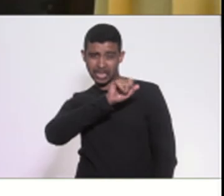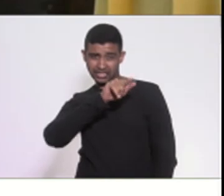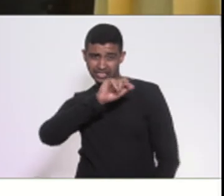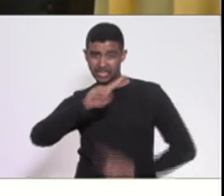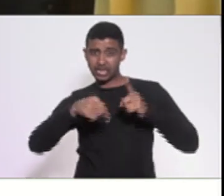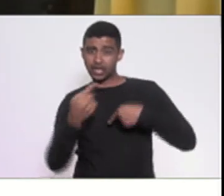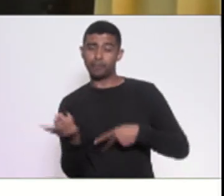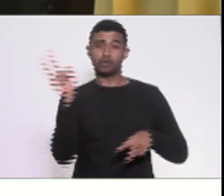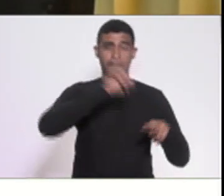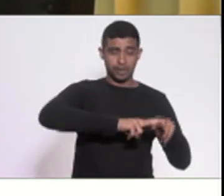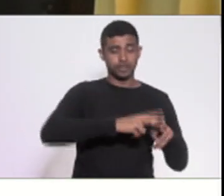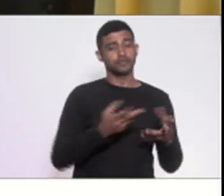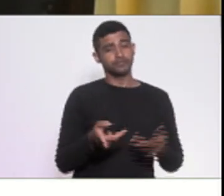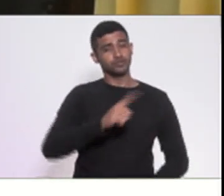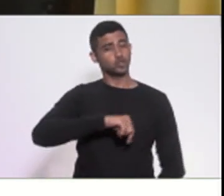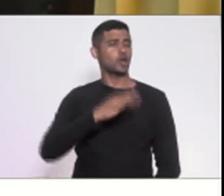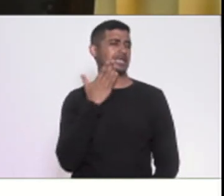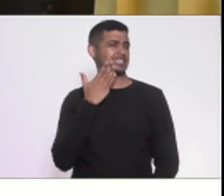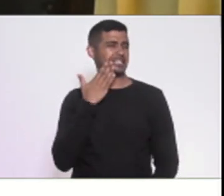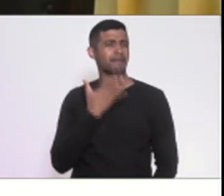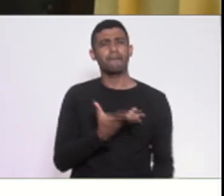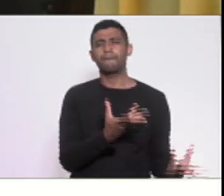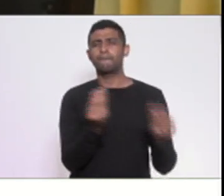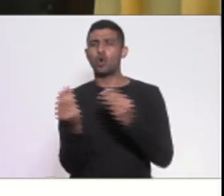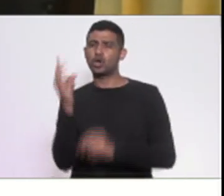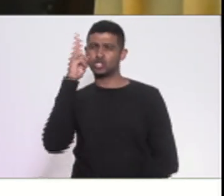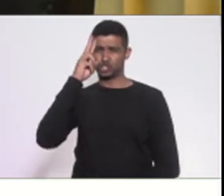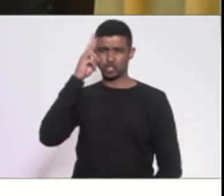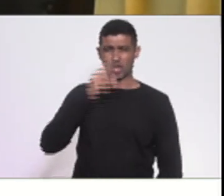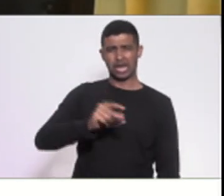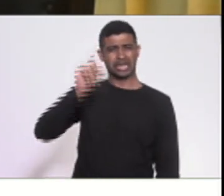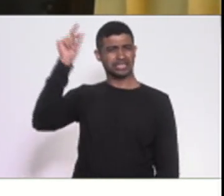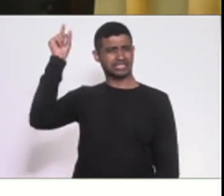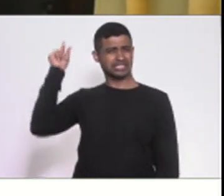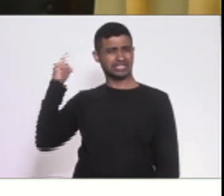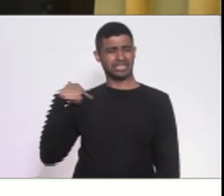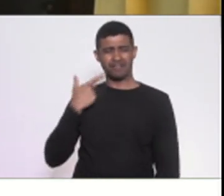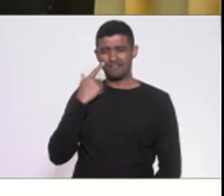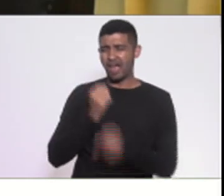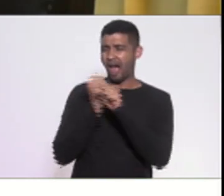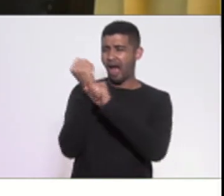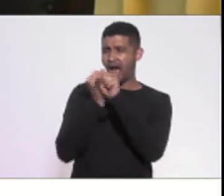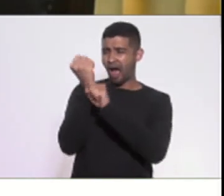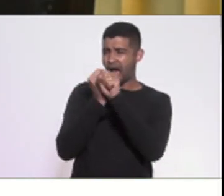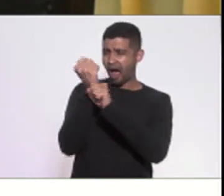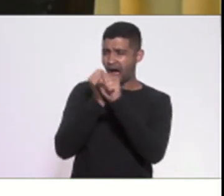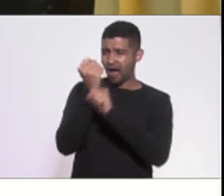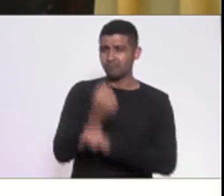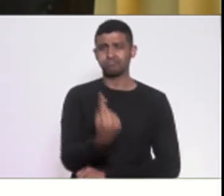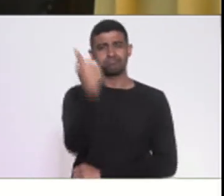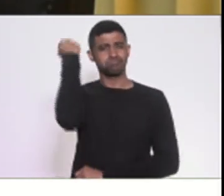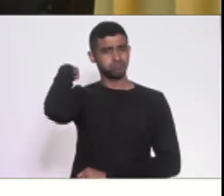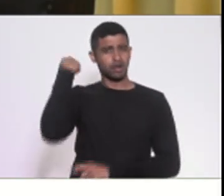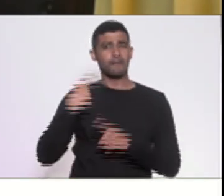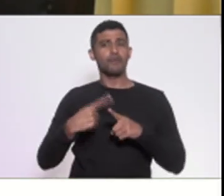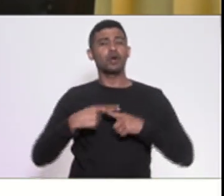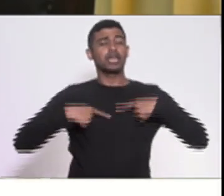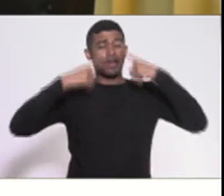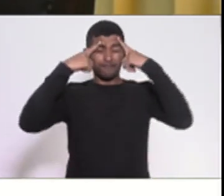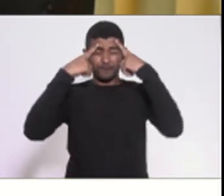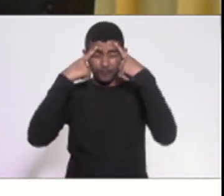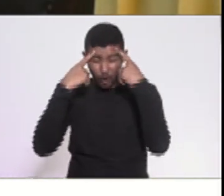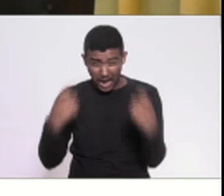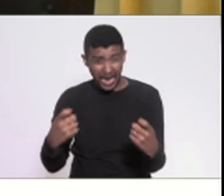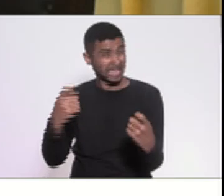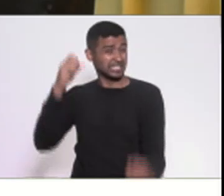seguida. Sabemos ainda de casos antigos de feminicídio, ocorrido décadas e décadas atrás, porque a violência fatal contra